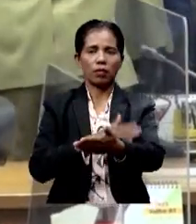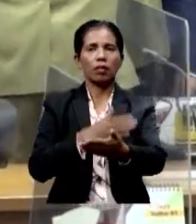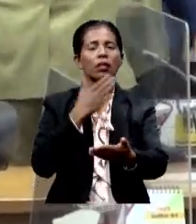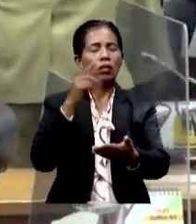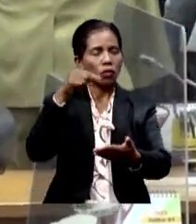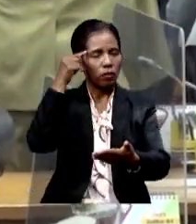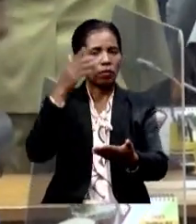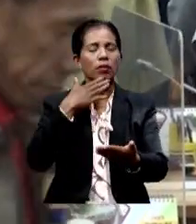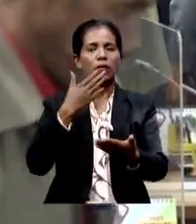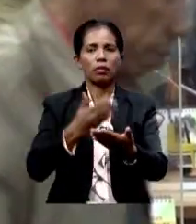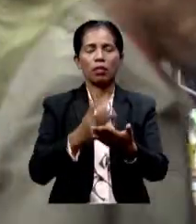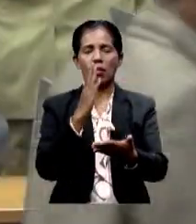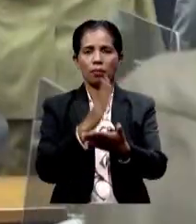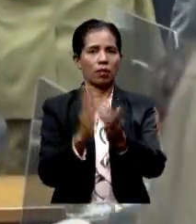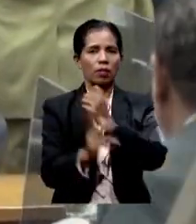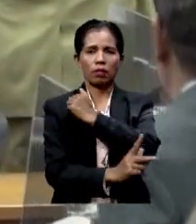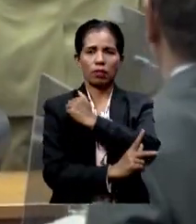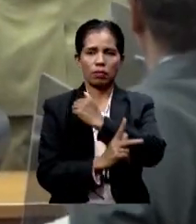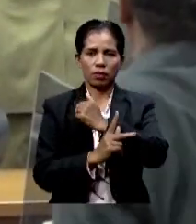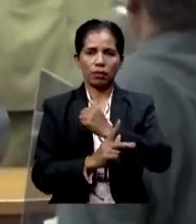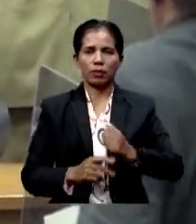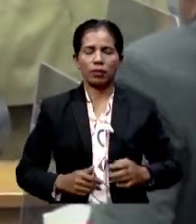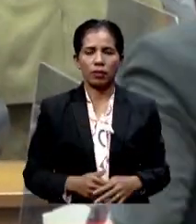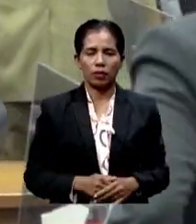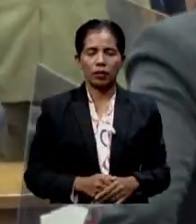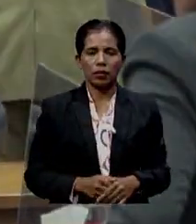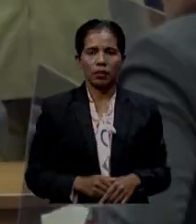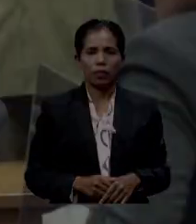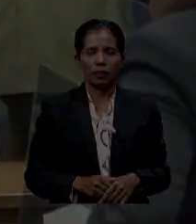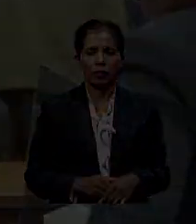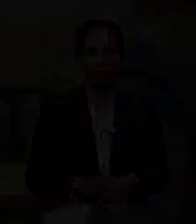governação no combate à corrupção. Dulce da Costa, Jaime dos Santos, GMN.